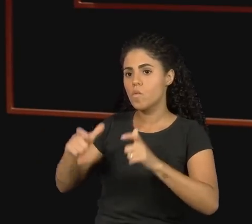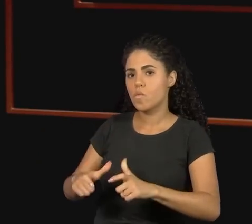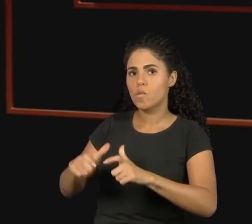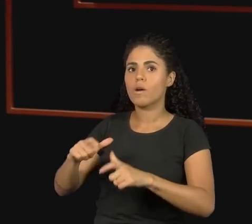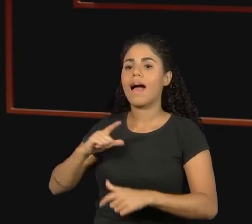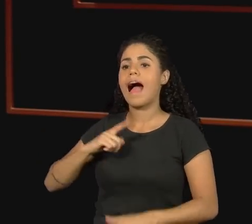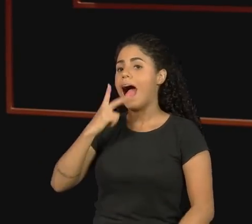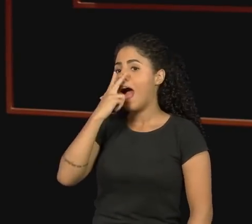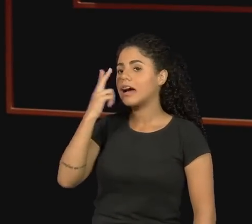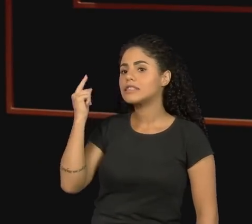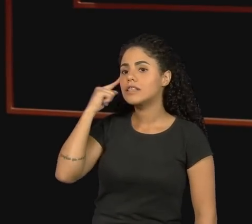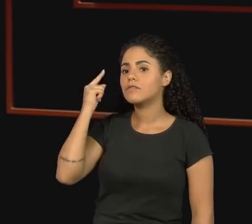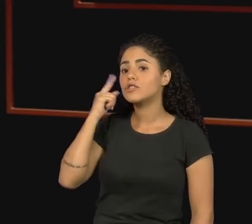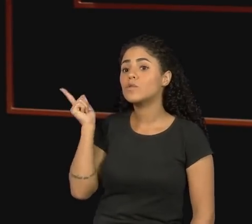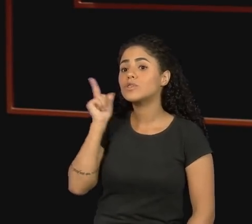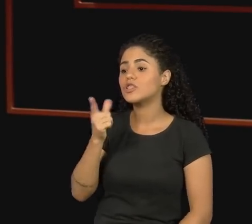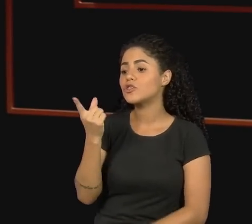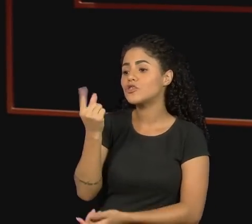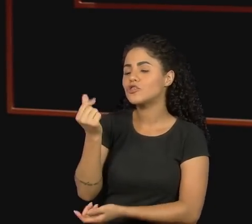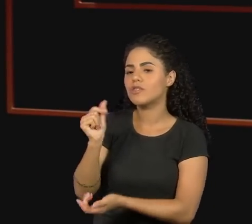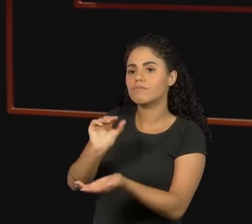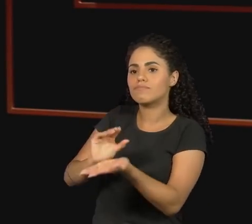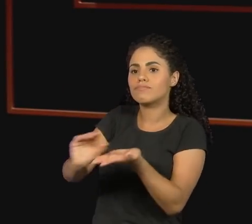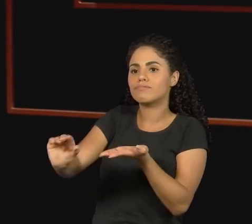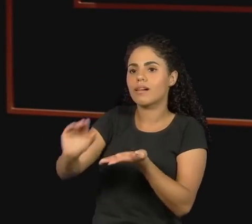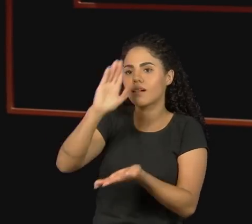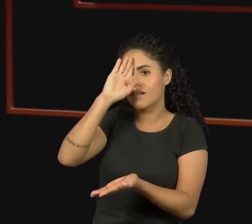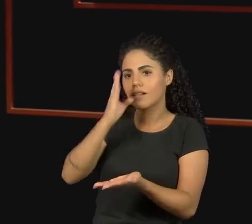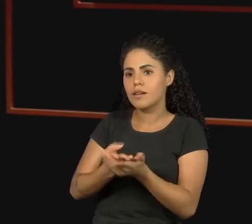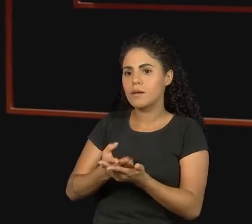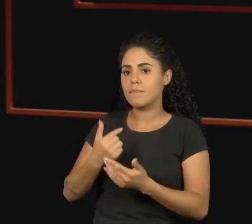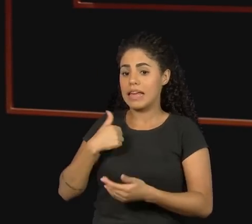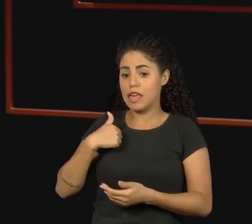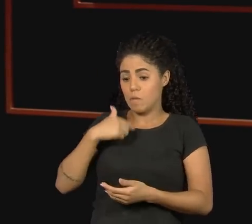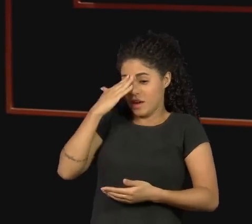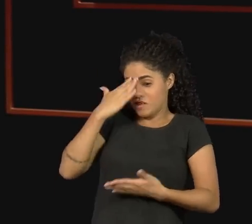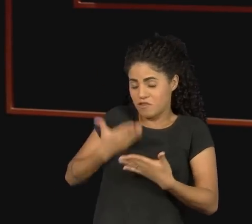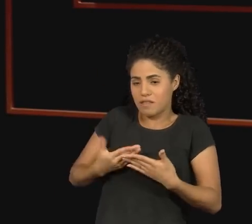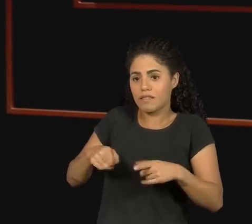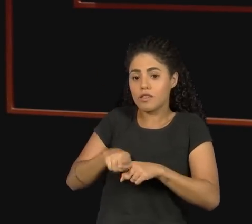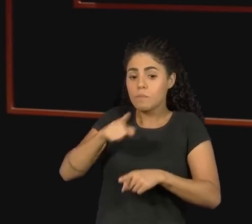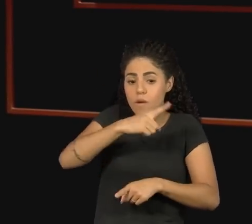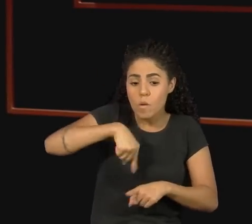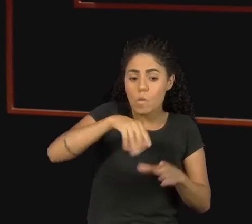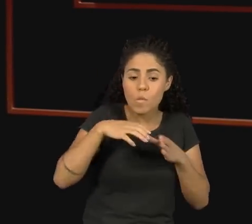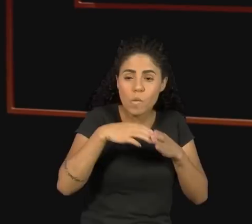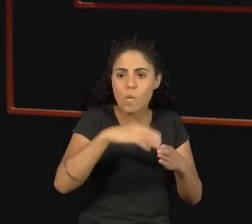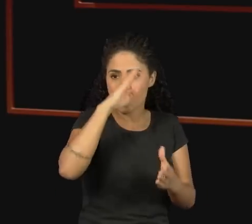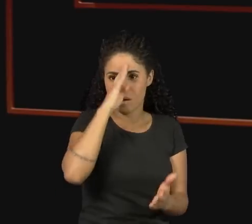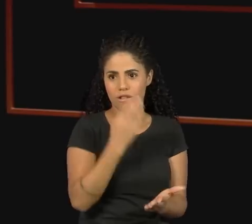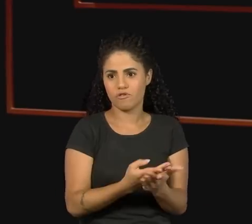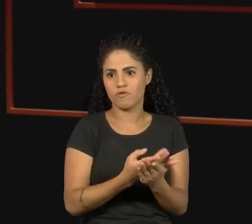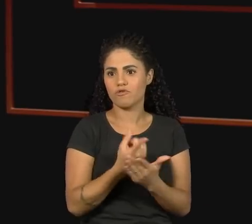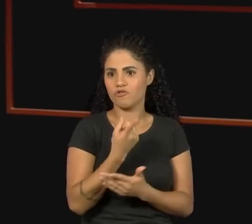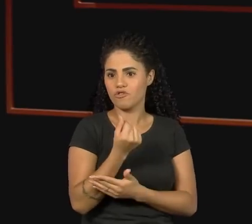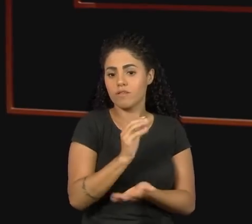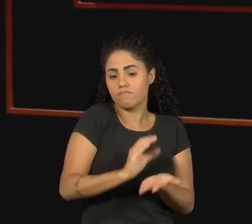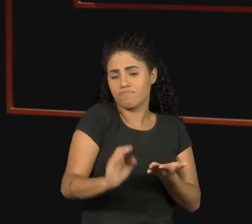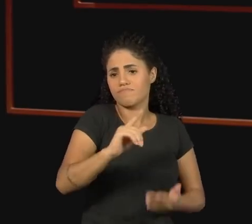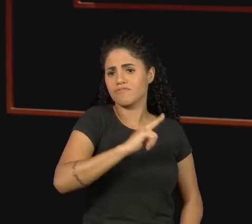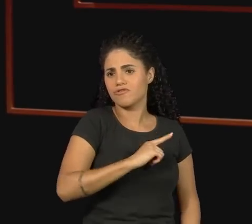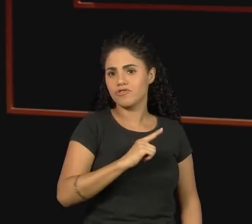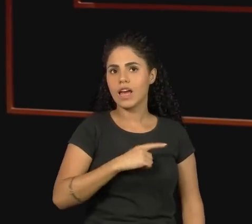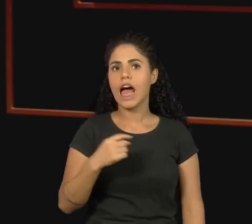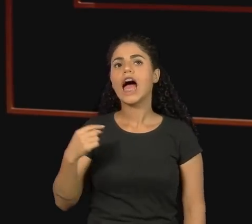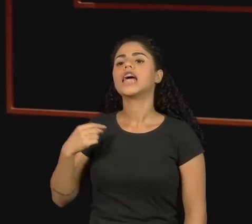achava que tinha conseguido um dinheiro, ela acreditava e não fez só a mim acreditar, como toda uma equipe. Eu, com esse meu